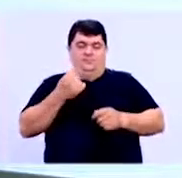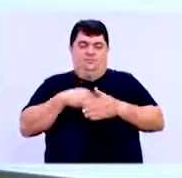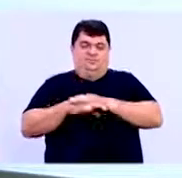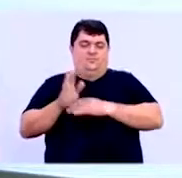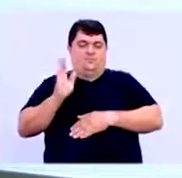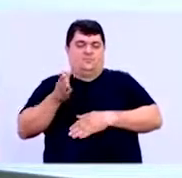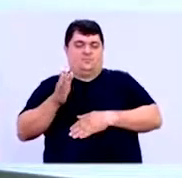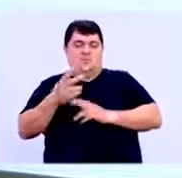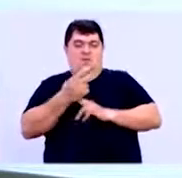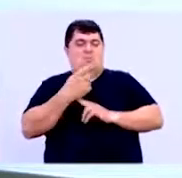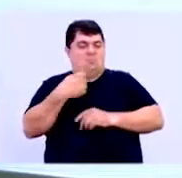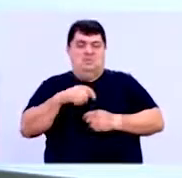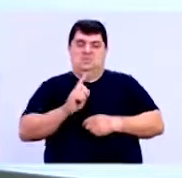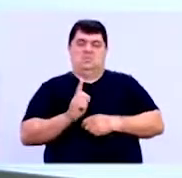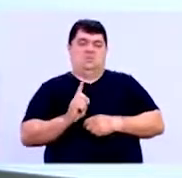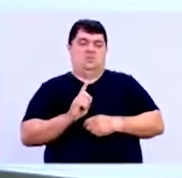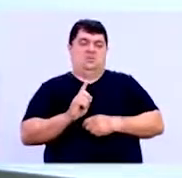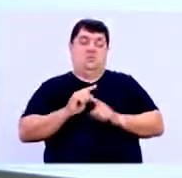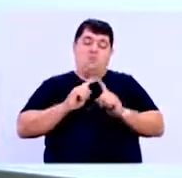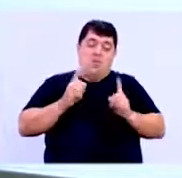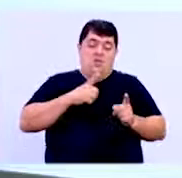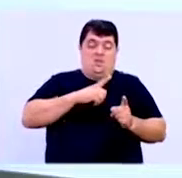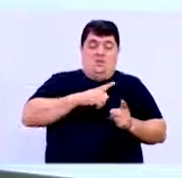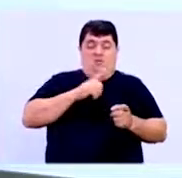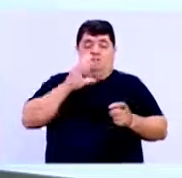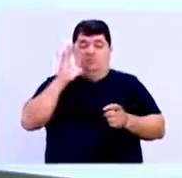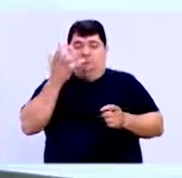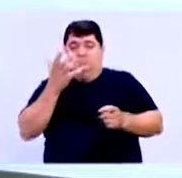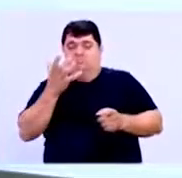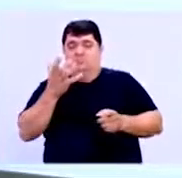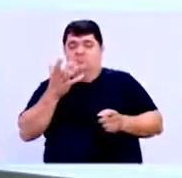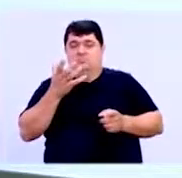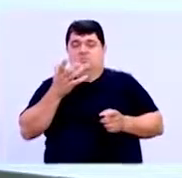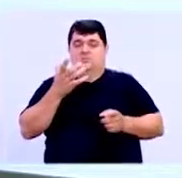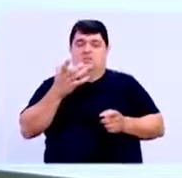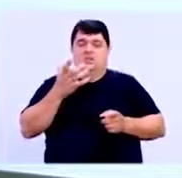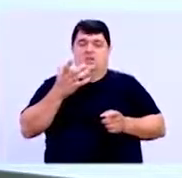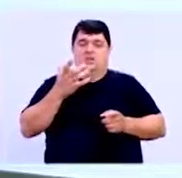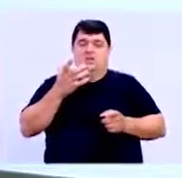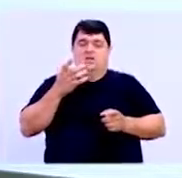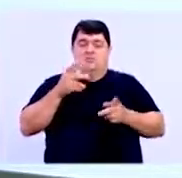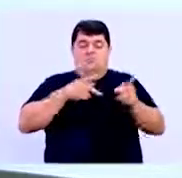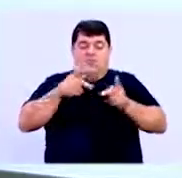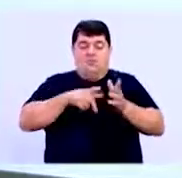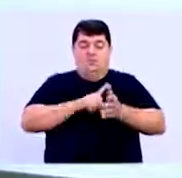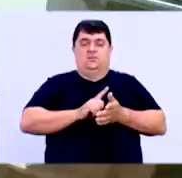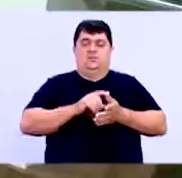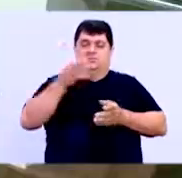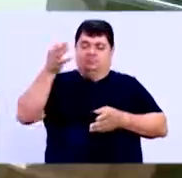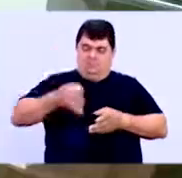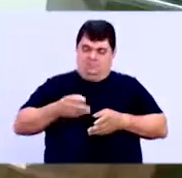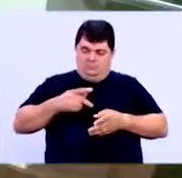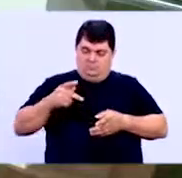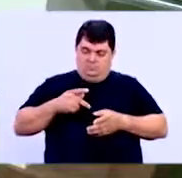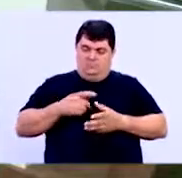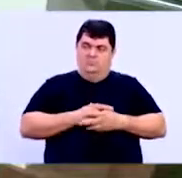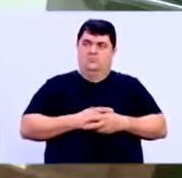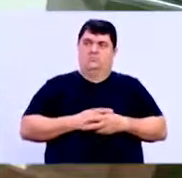empréstimo. Necessariamente você utiliza todo o recurso financeiro que você veio acumulando. Certo, professora?